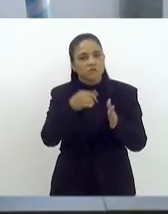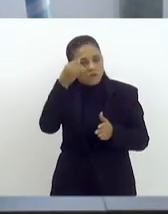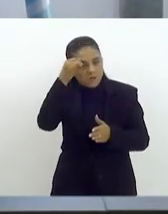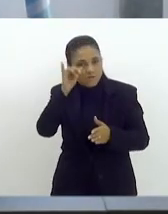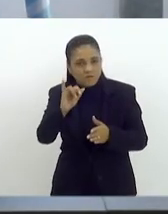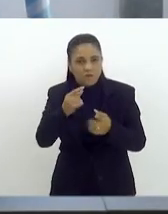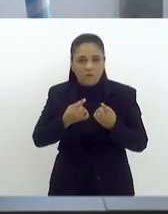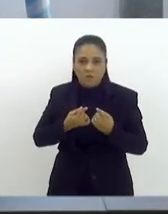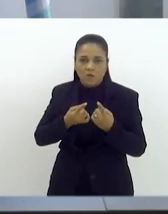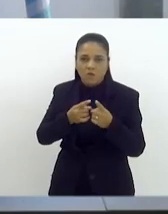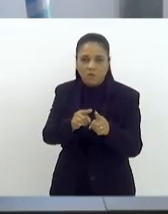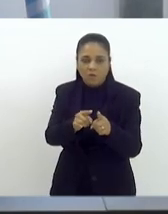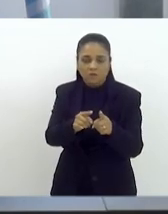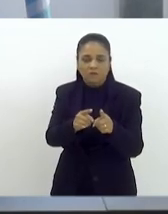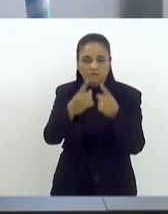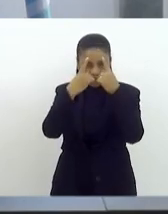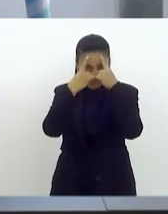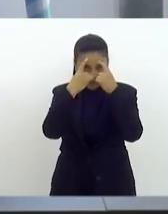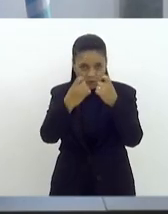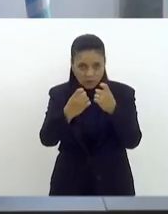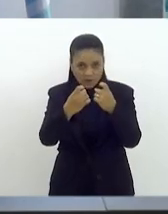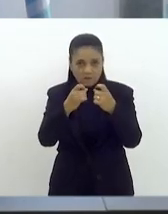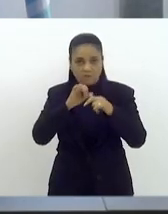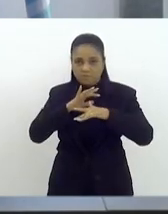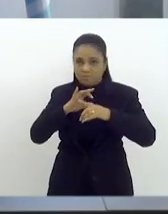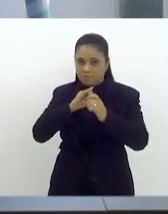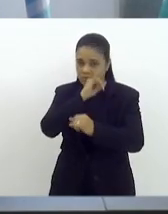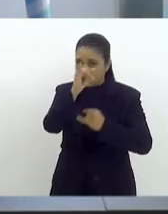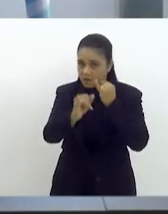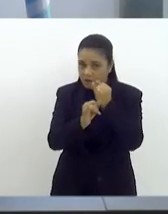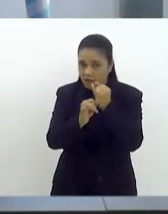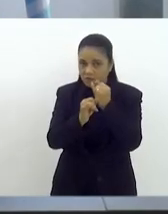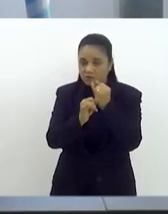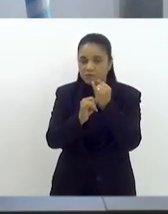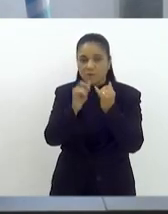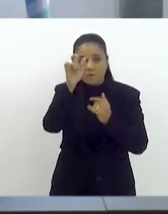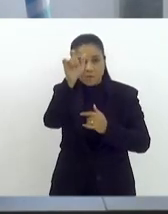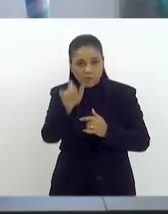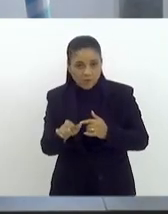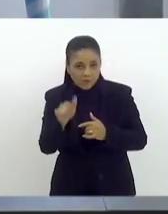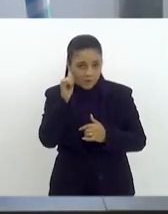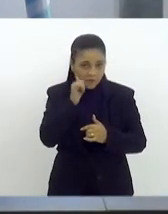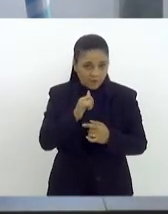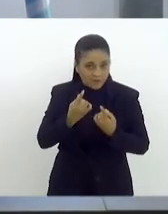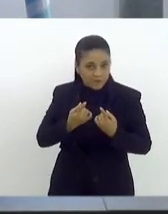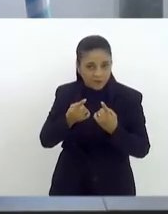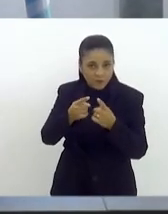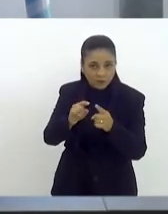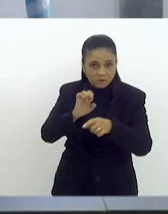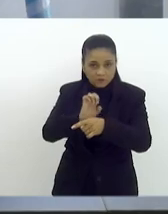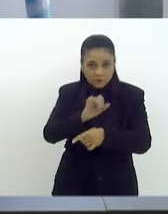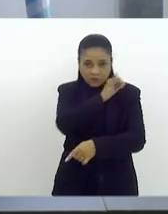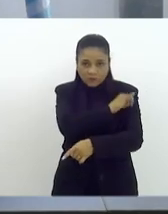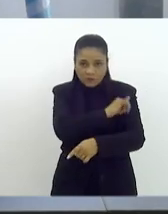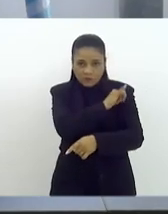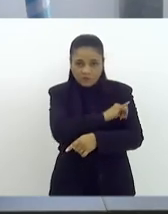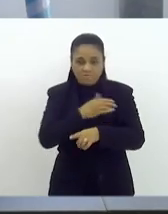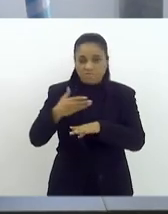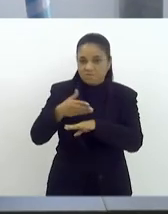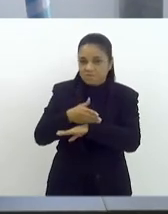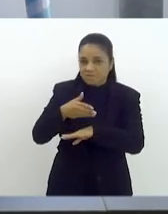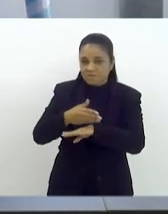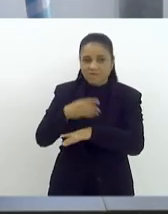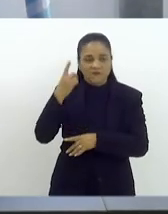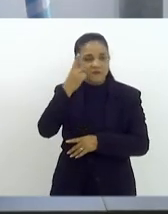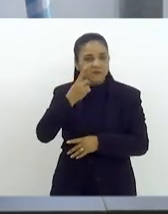e combate dos casos de violência cibernética contra as mulheres no estado do Rio de Janeiro e contando com a presença do Senhor dos